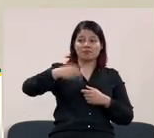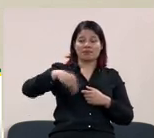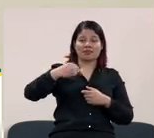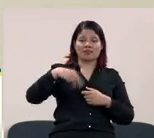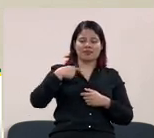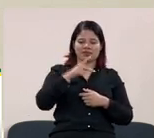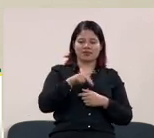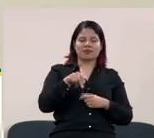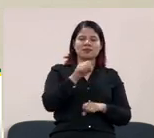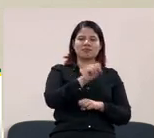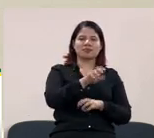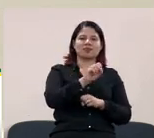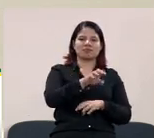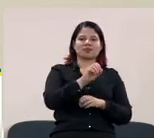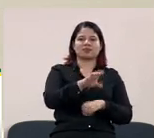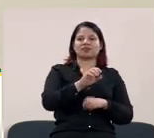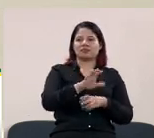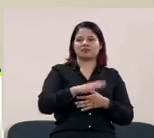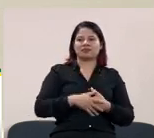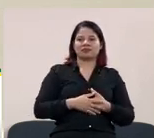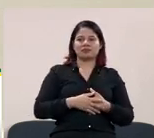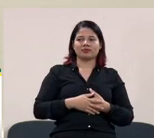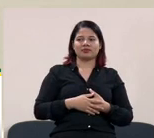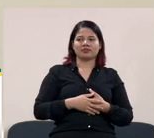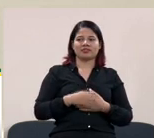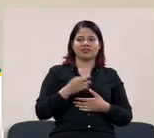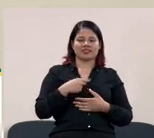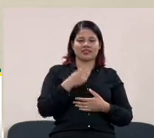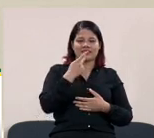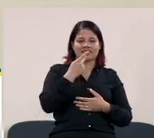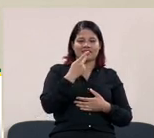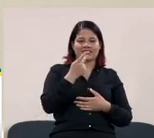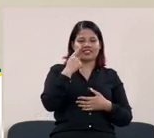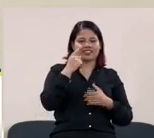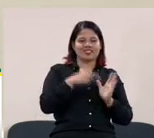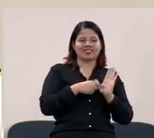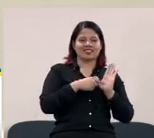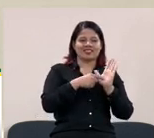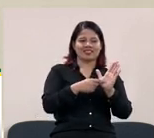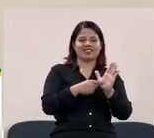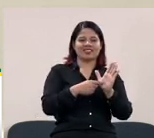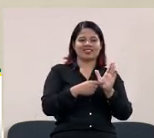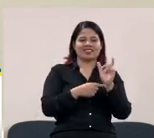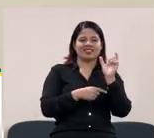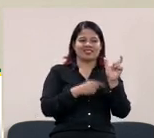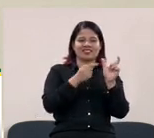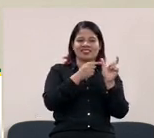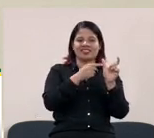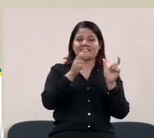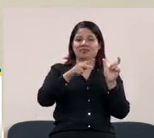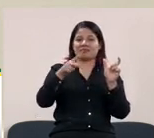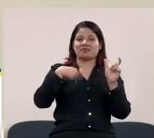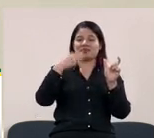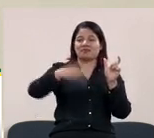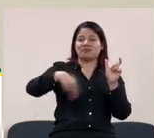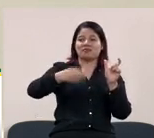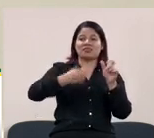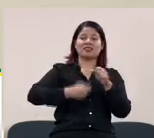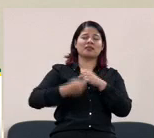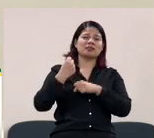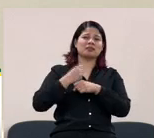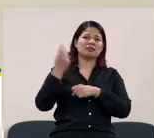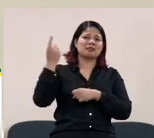de matemática. Eu sempre mostro a minha carteirinha de matemática, de professor de matemática,